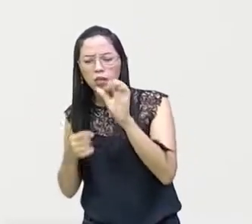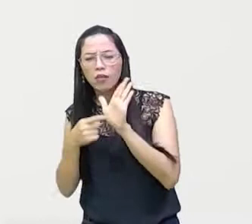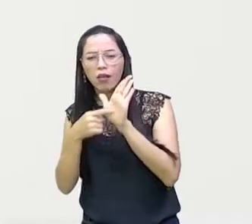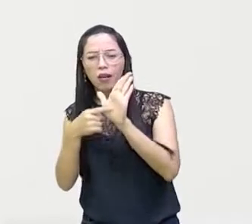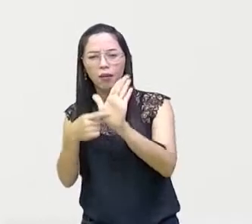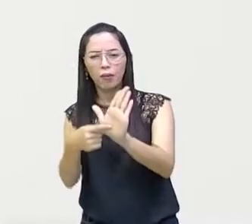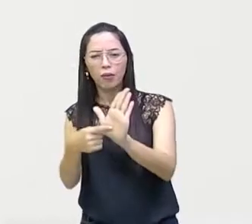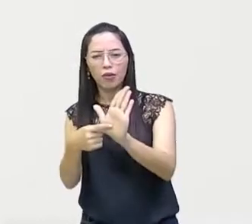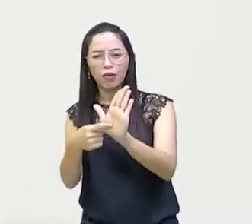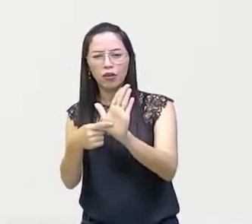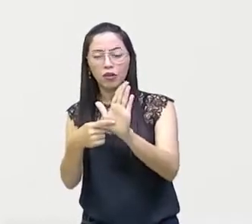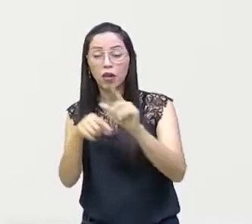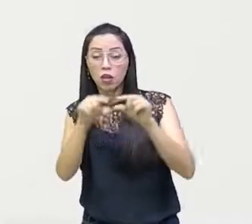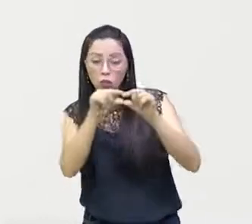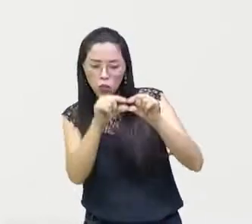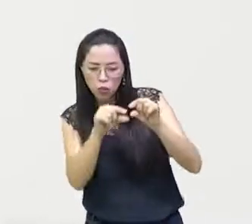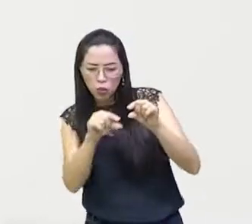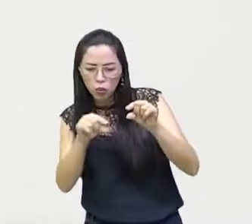esse tubo aqui,